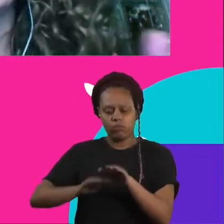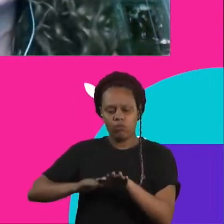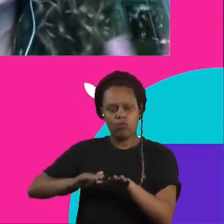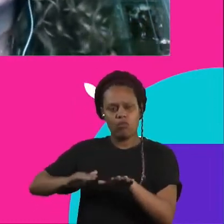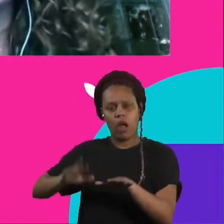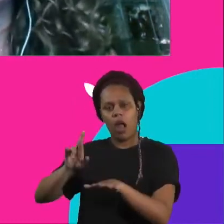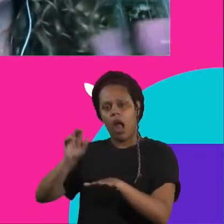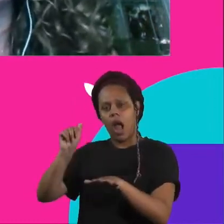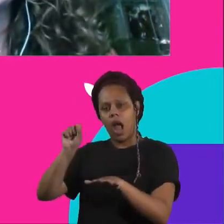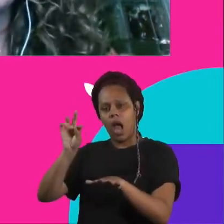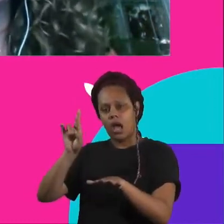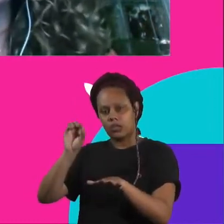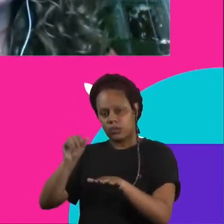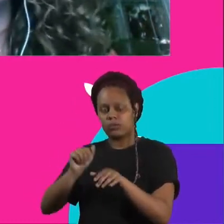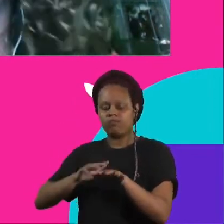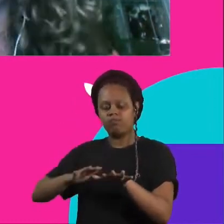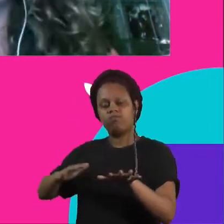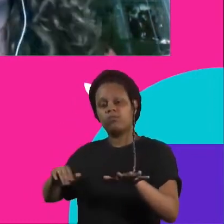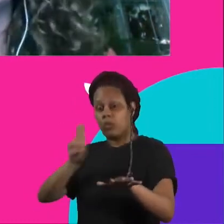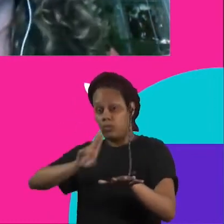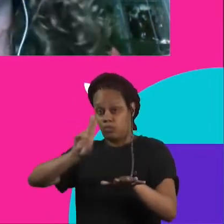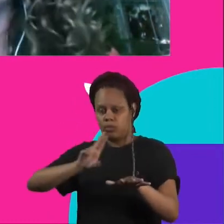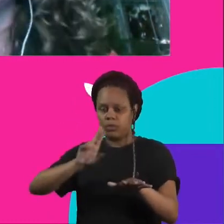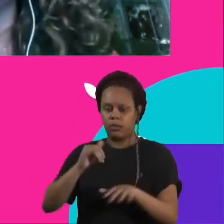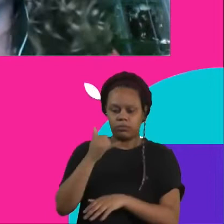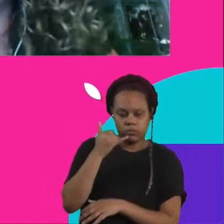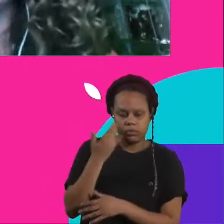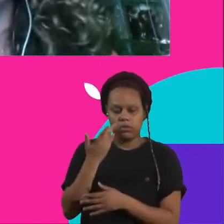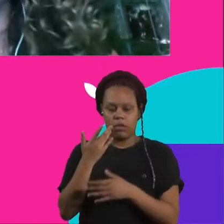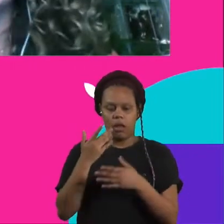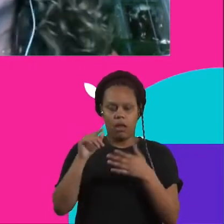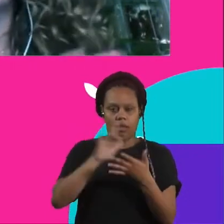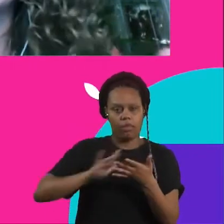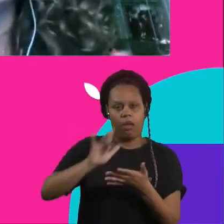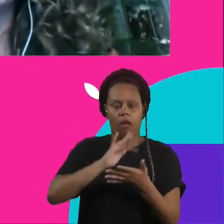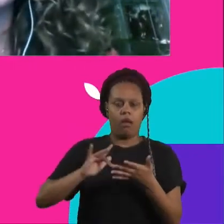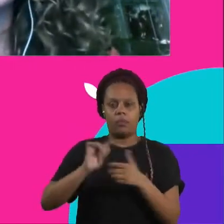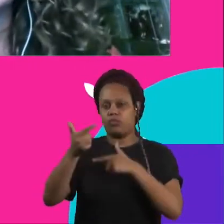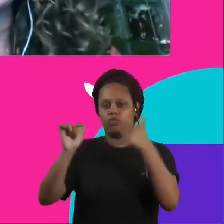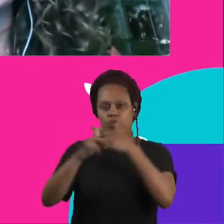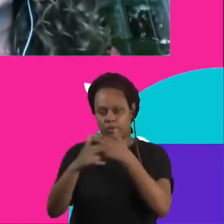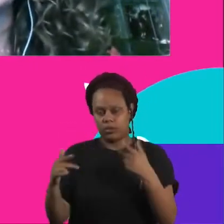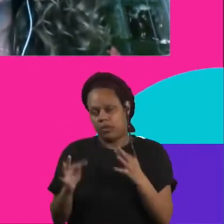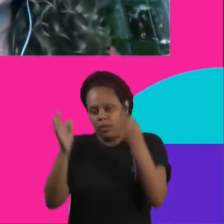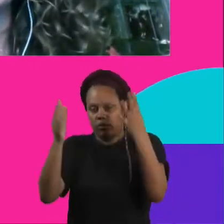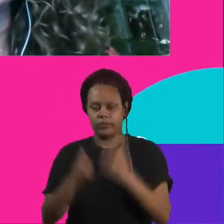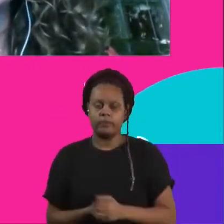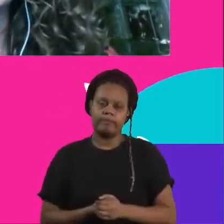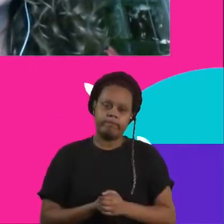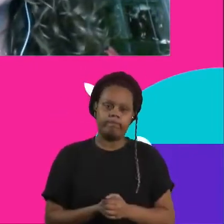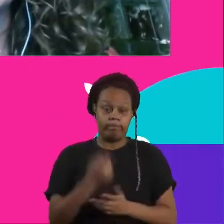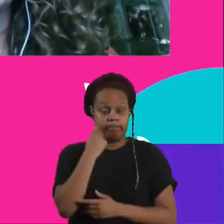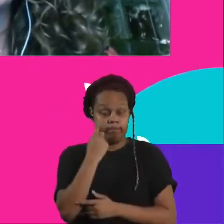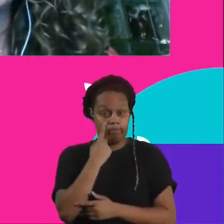transações, interesses que eles tinham através do uso, né, do smartphone, do tablet, do smartwatch e tal. Então, a gente vê o